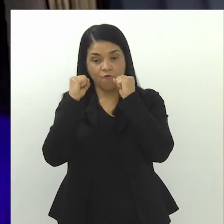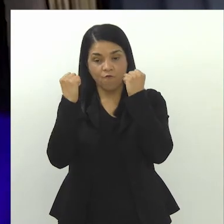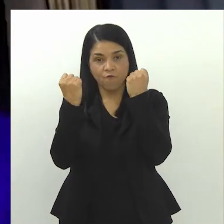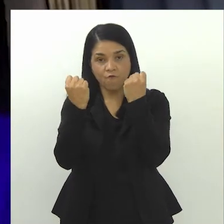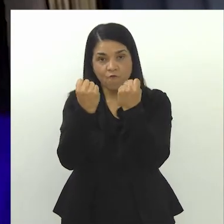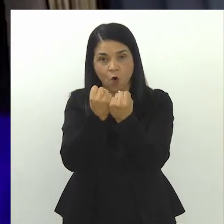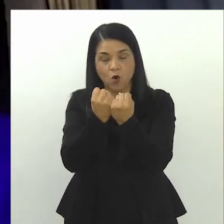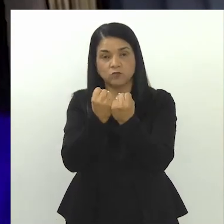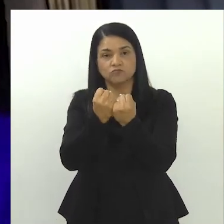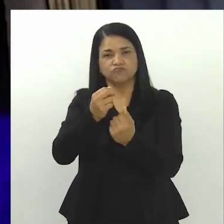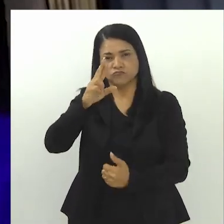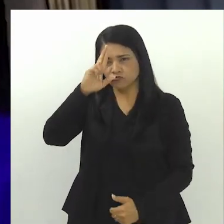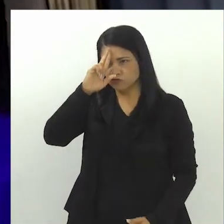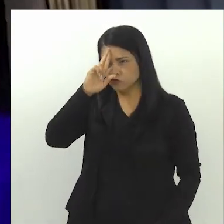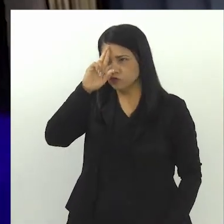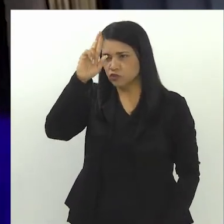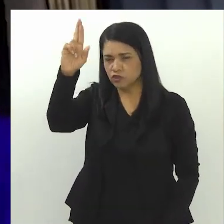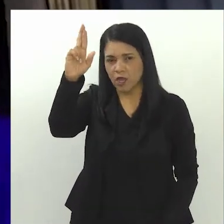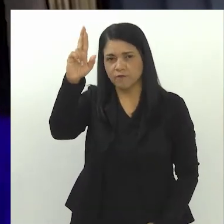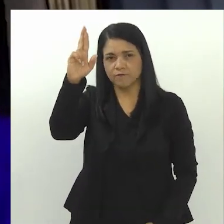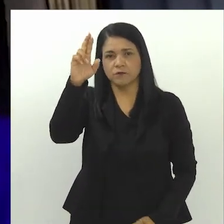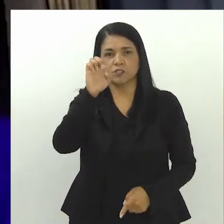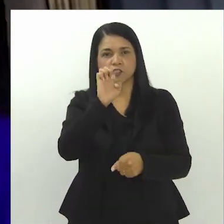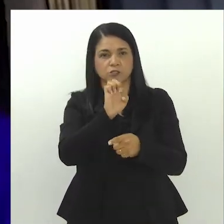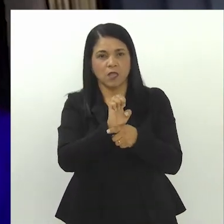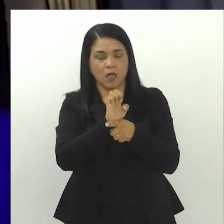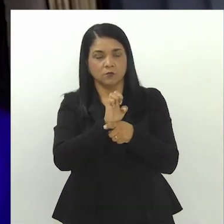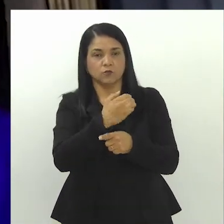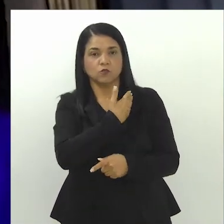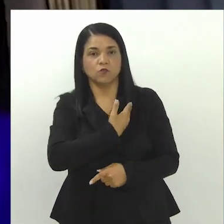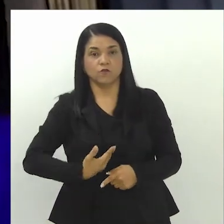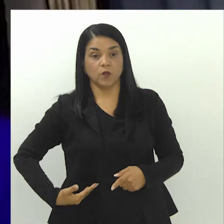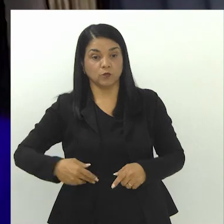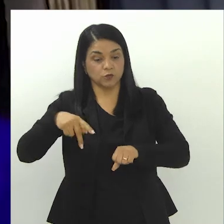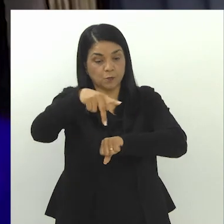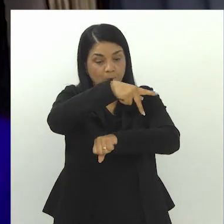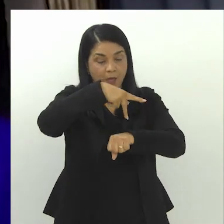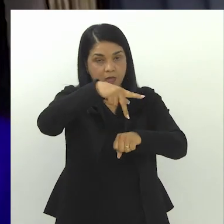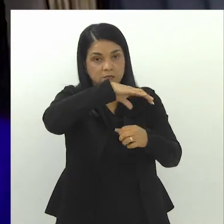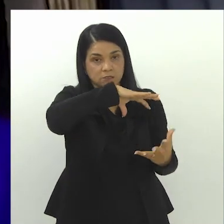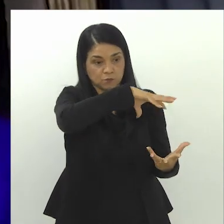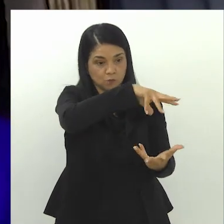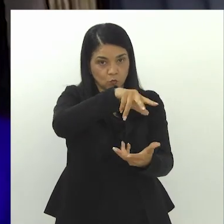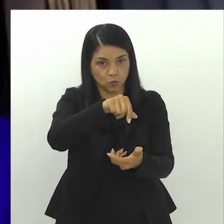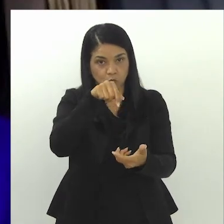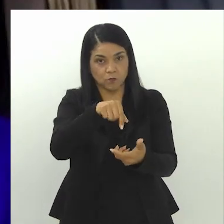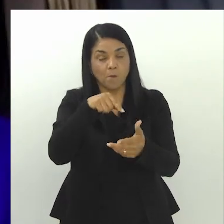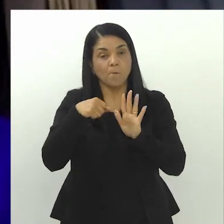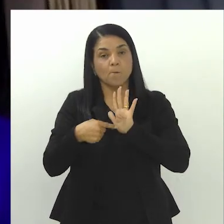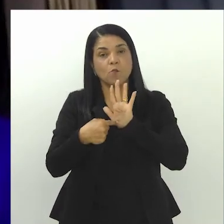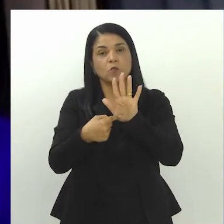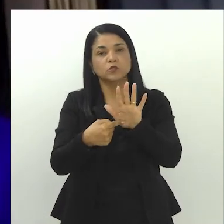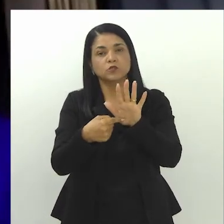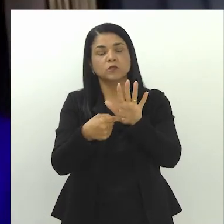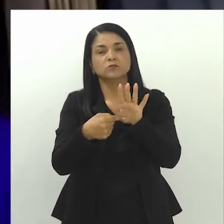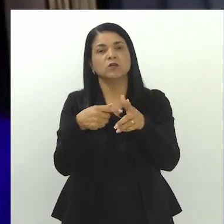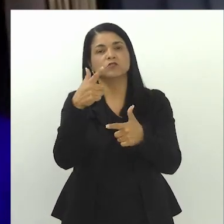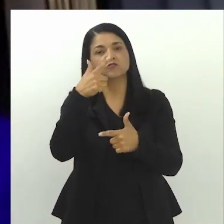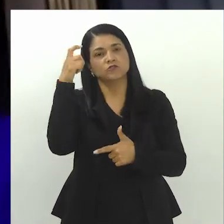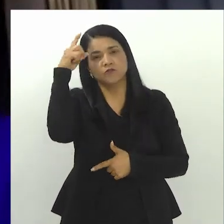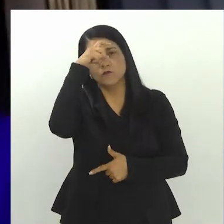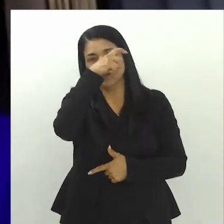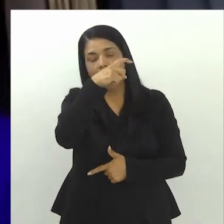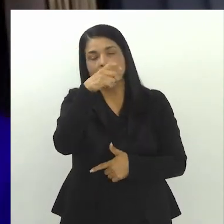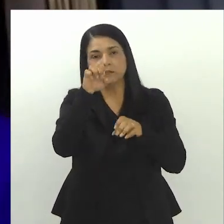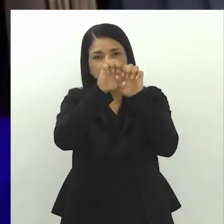tornou um fórum de chefes de Estado e de governo, no pós-crise de 2008, né, apontando para as